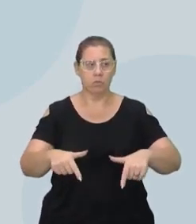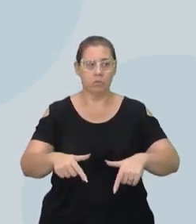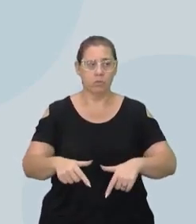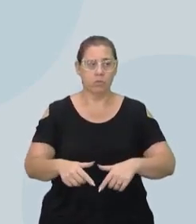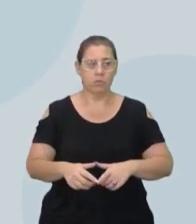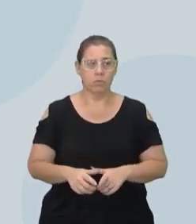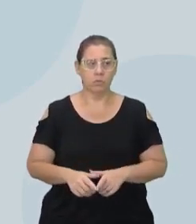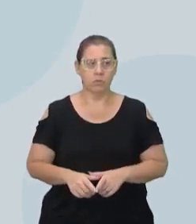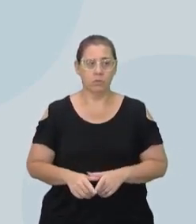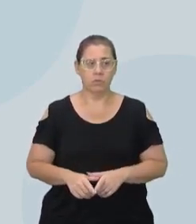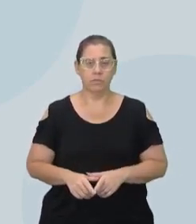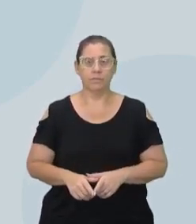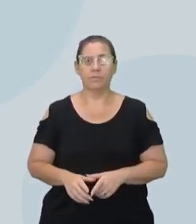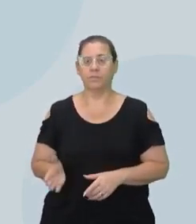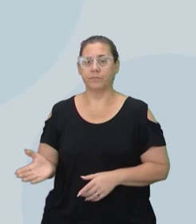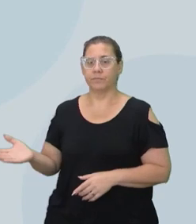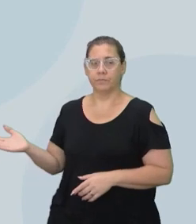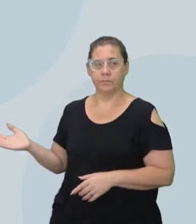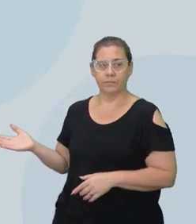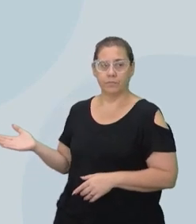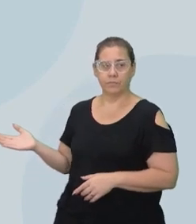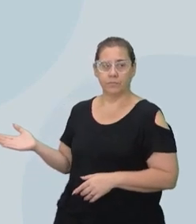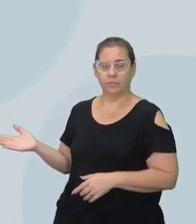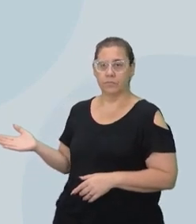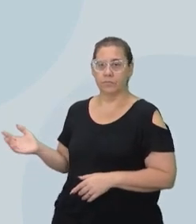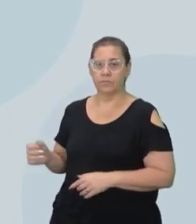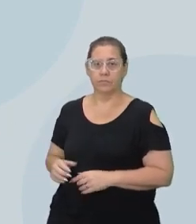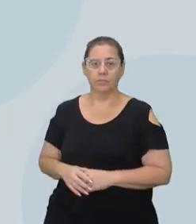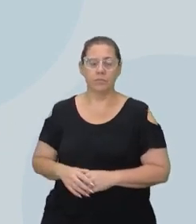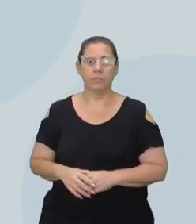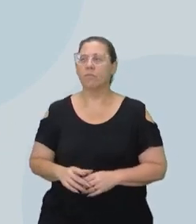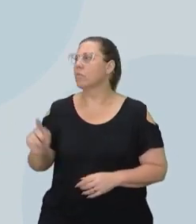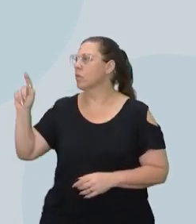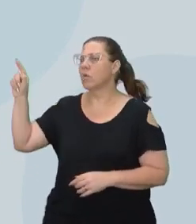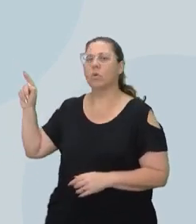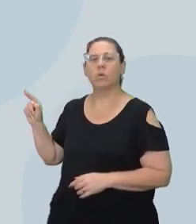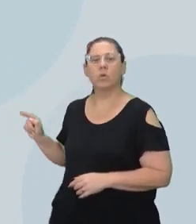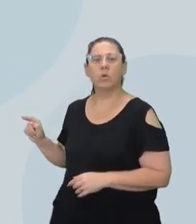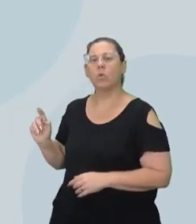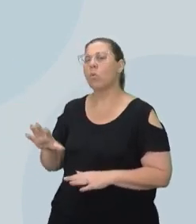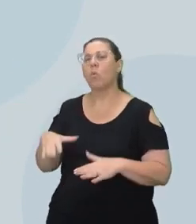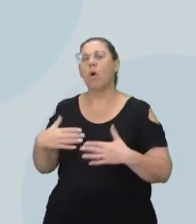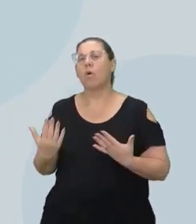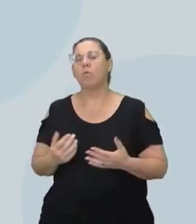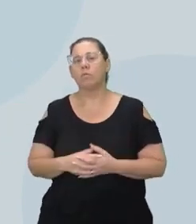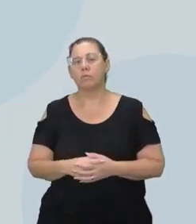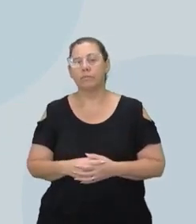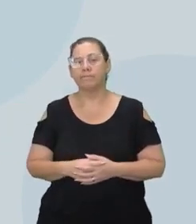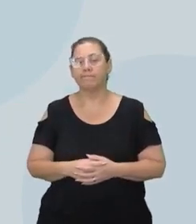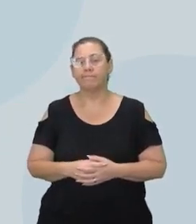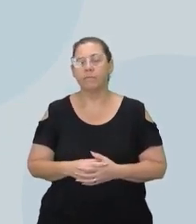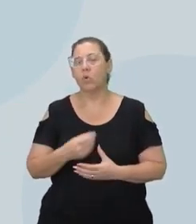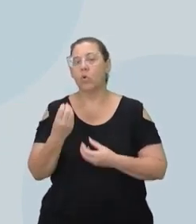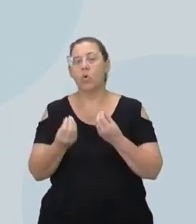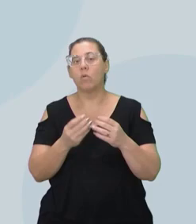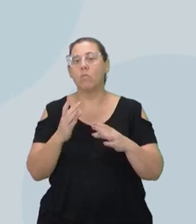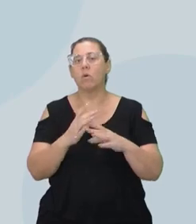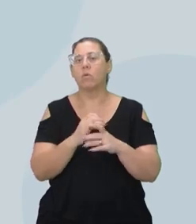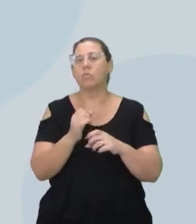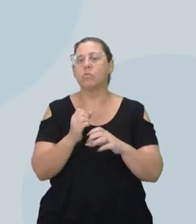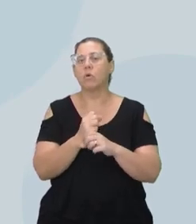E aqui estavam as alternativas. Qual conta, né? Como que a gente deve